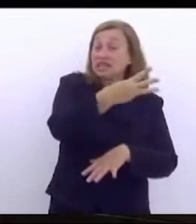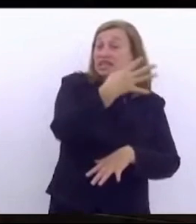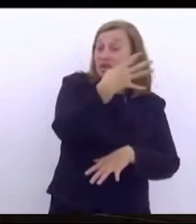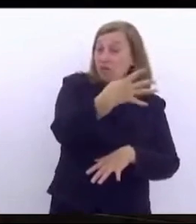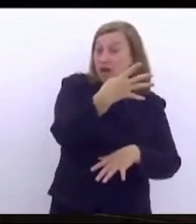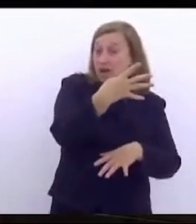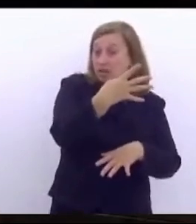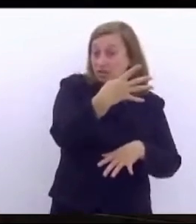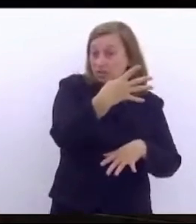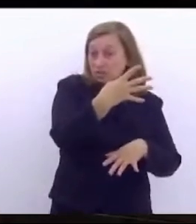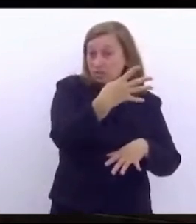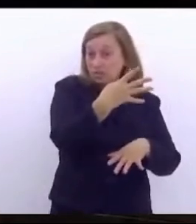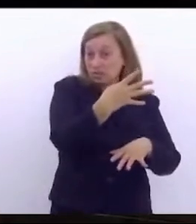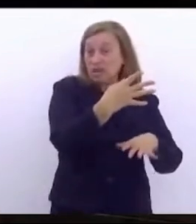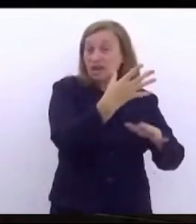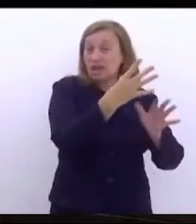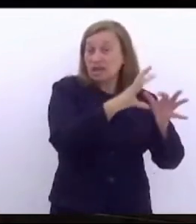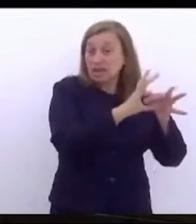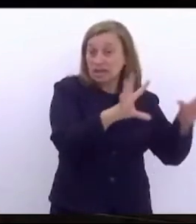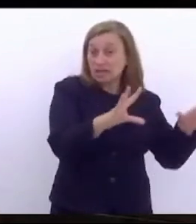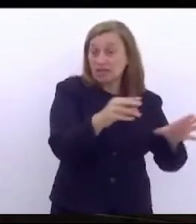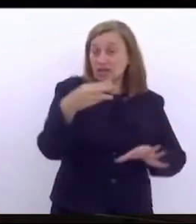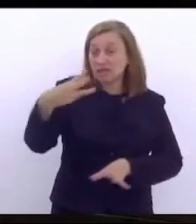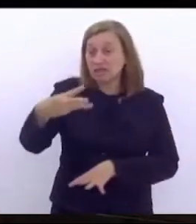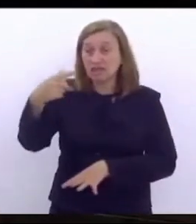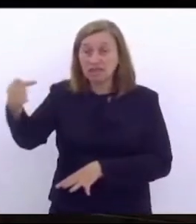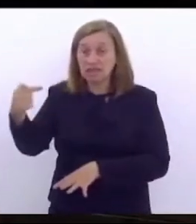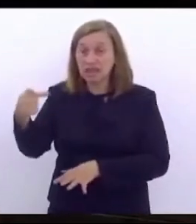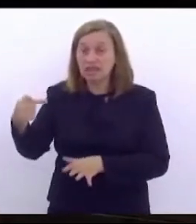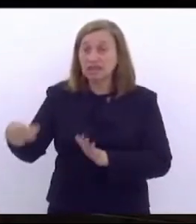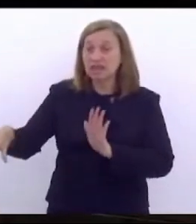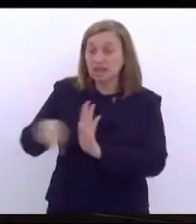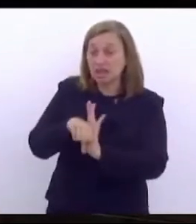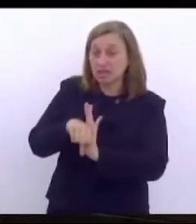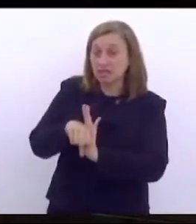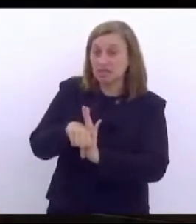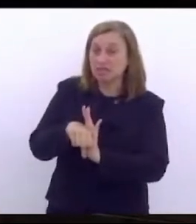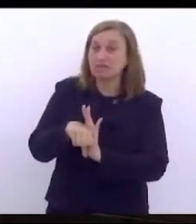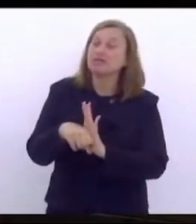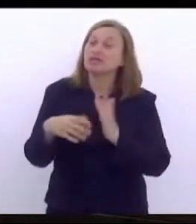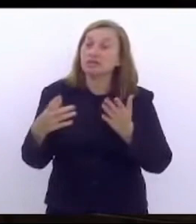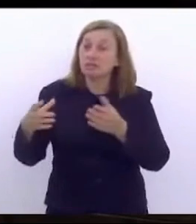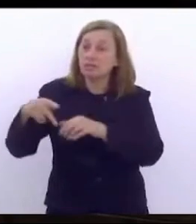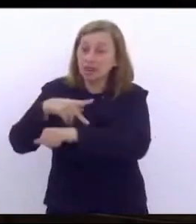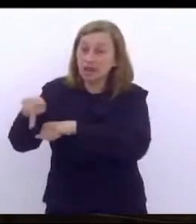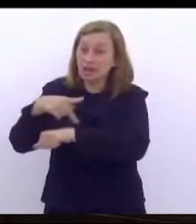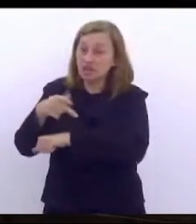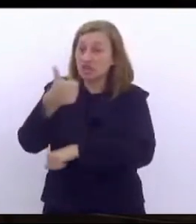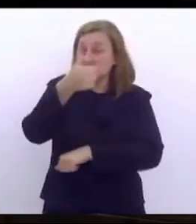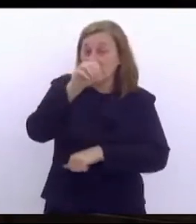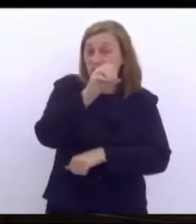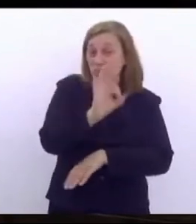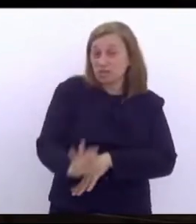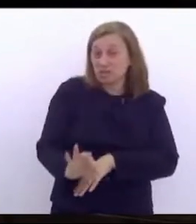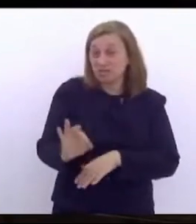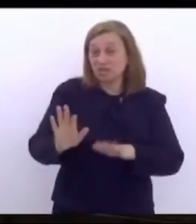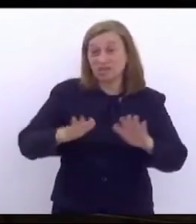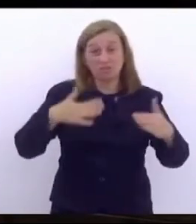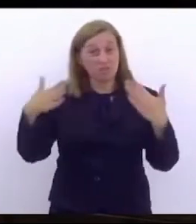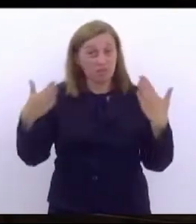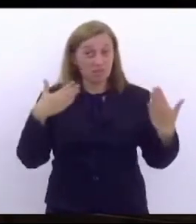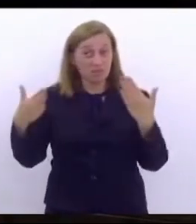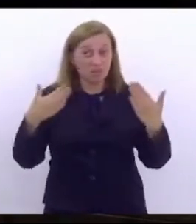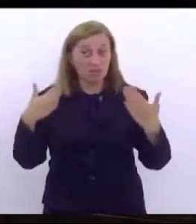34 onde é legalizado contra 37 onde é crime. Né? Vocês podem fazer um cálculo rápido aí, né? Deu 10% aí aproximado de diferença.